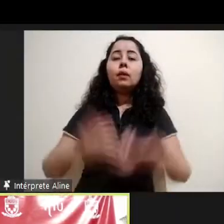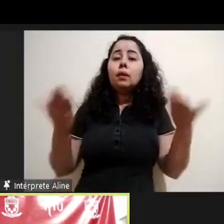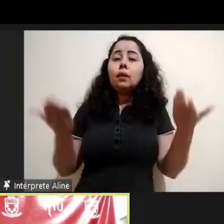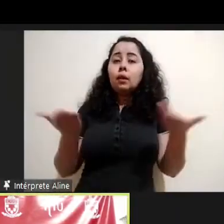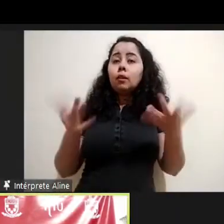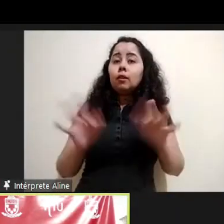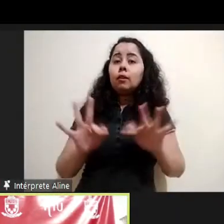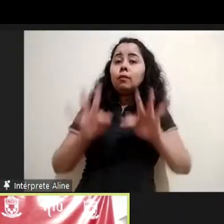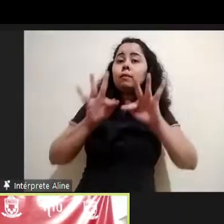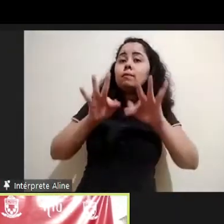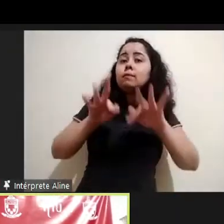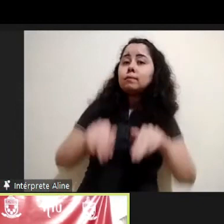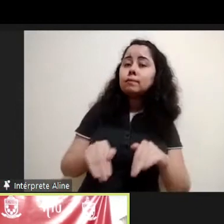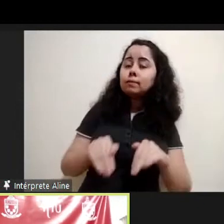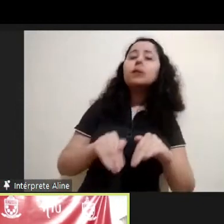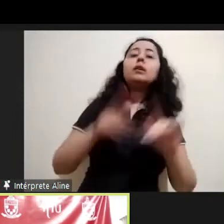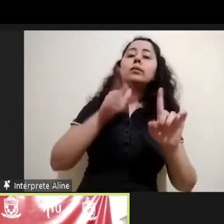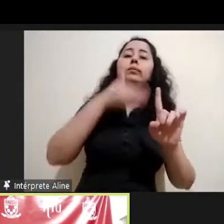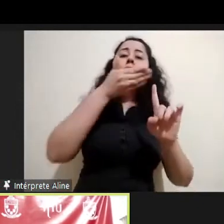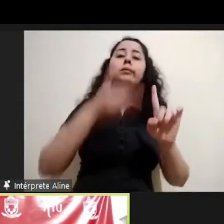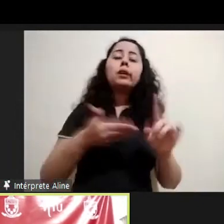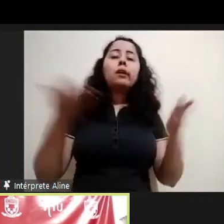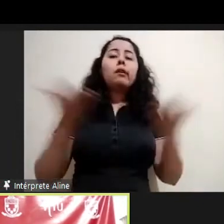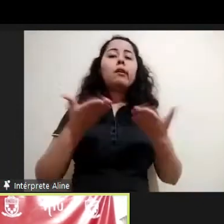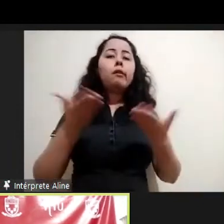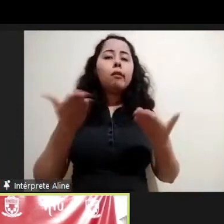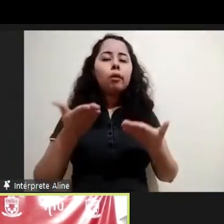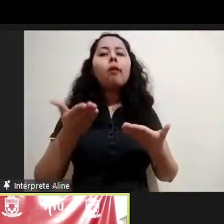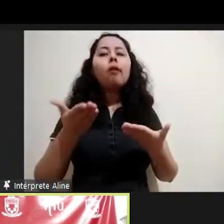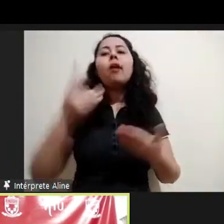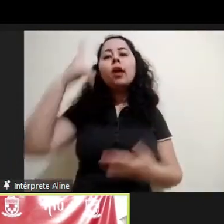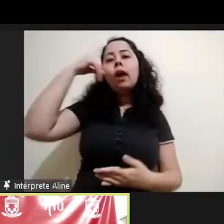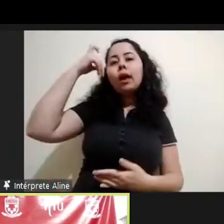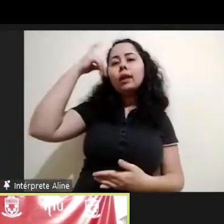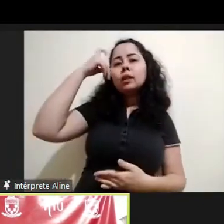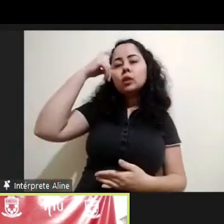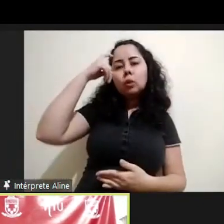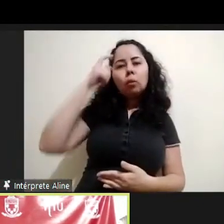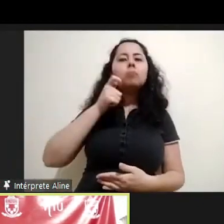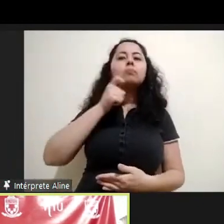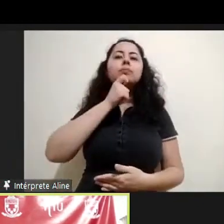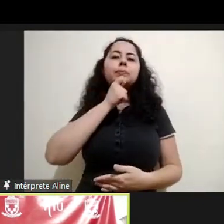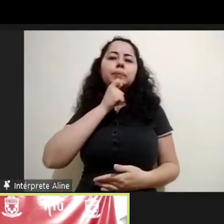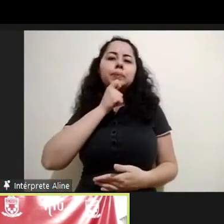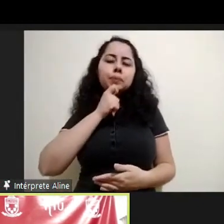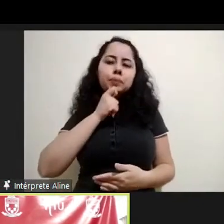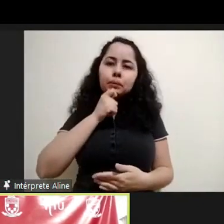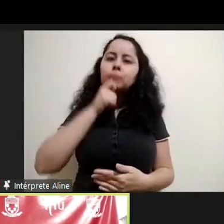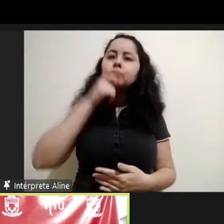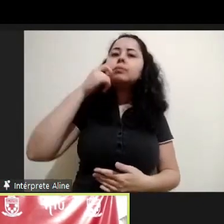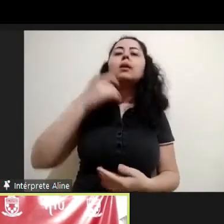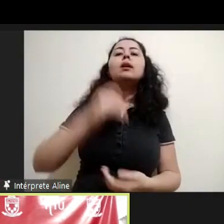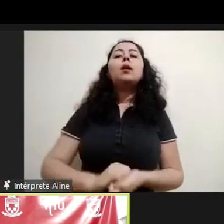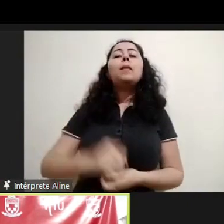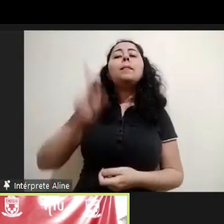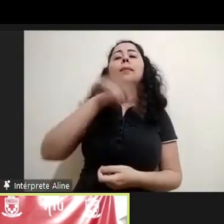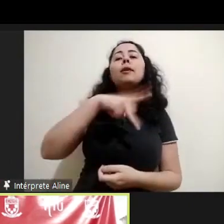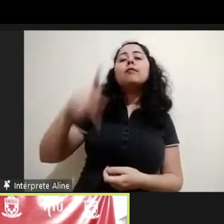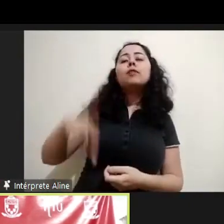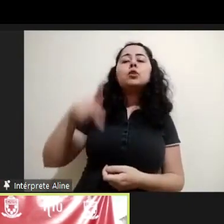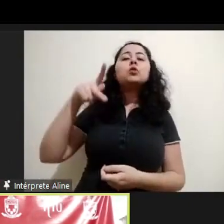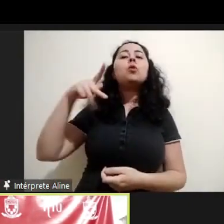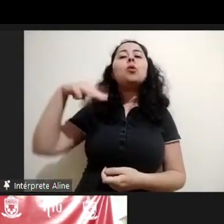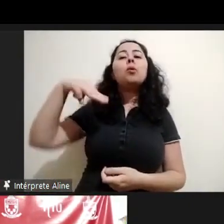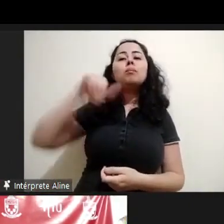Encerrando essa sessão solene, veremos agora o pronunciamento do magnífico reitor da Universidade Federal de Juiz de Fora, professor Marcos Vinícius